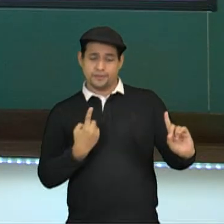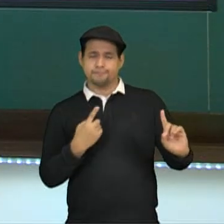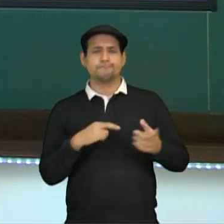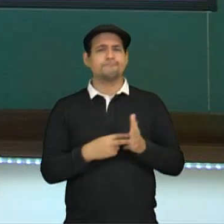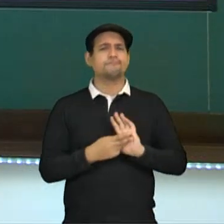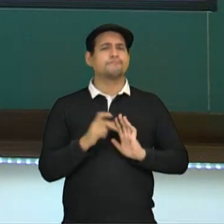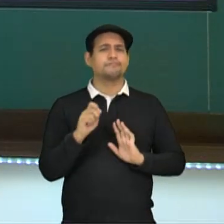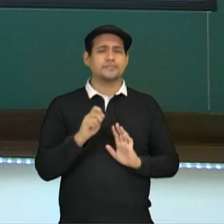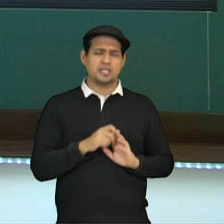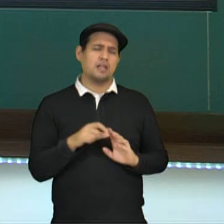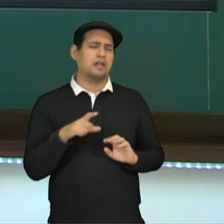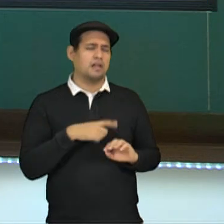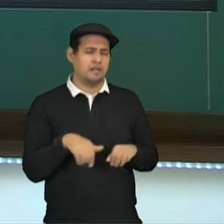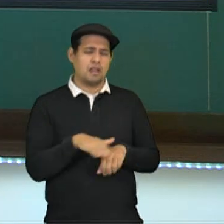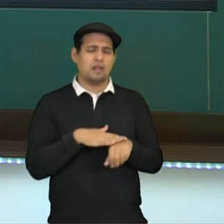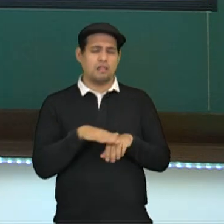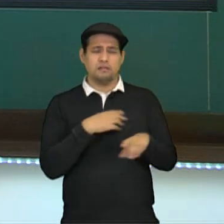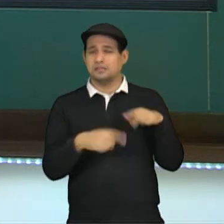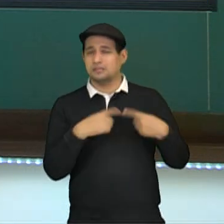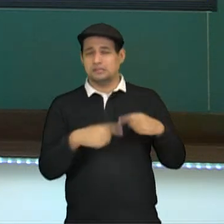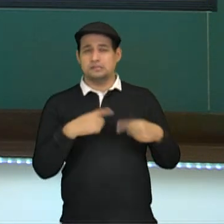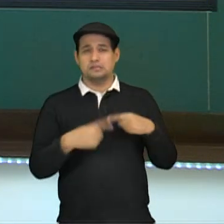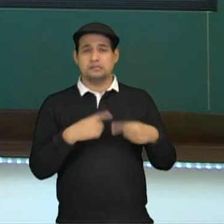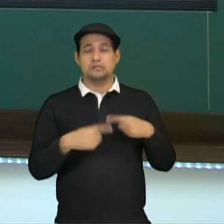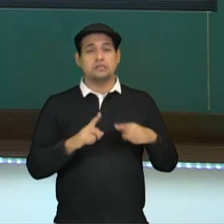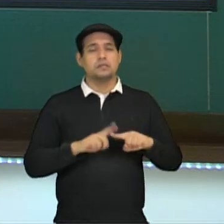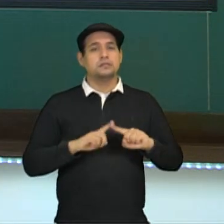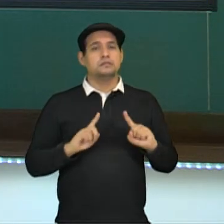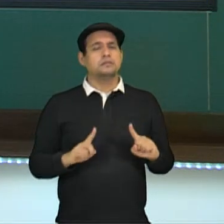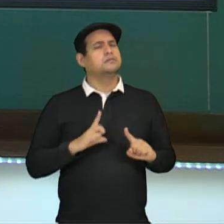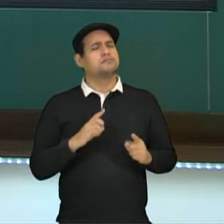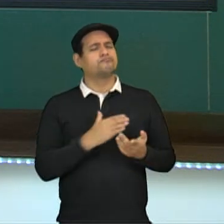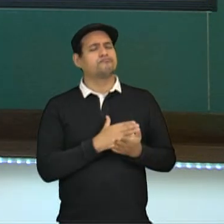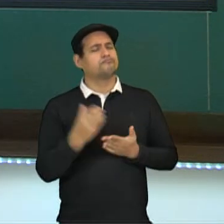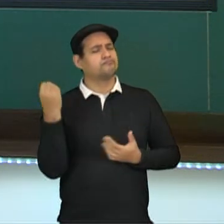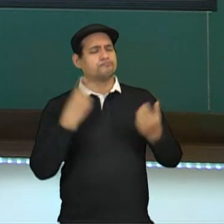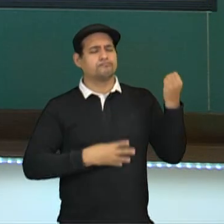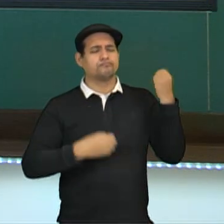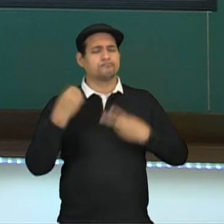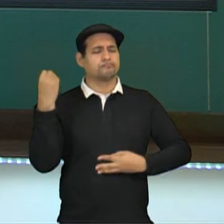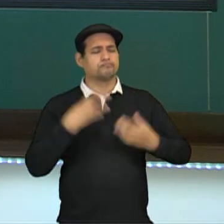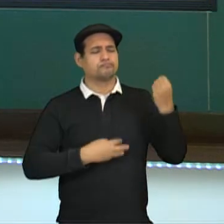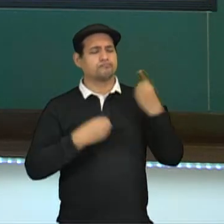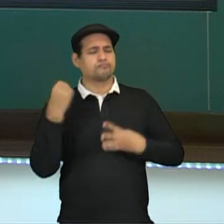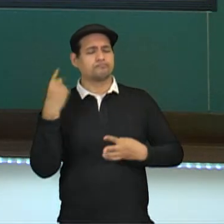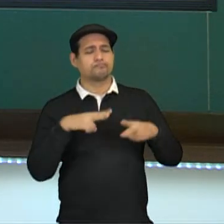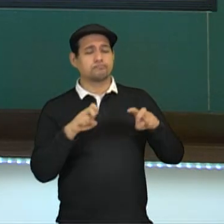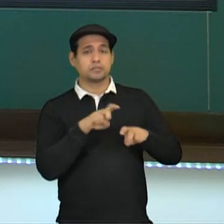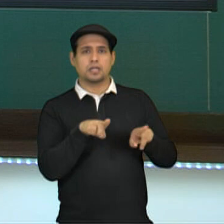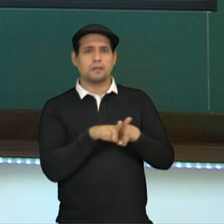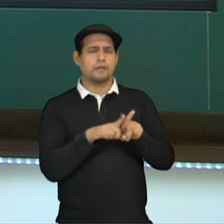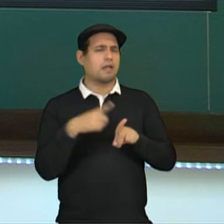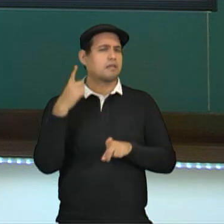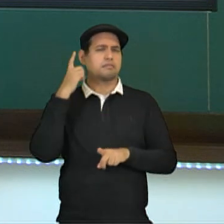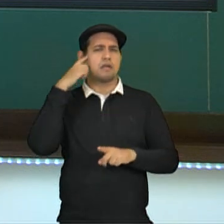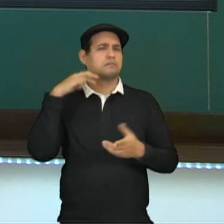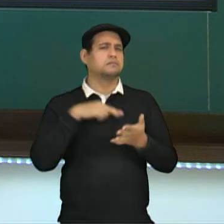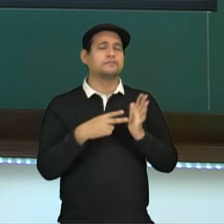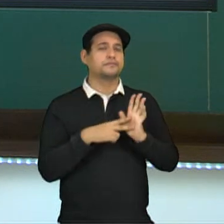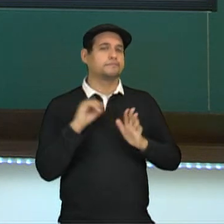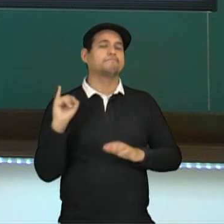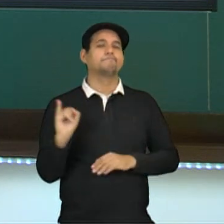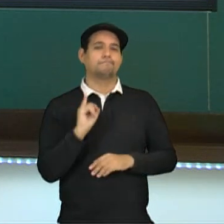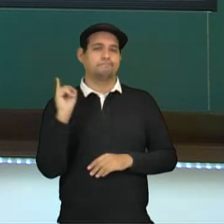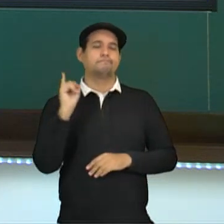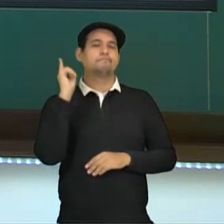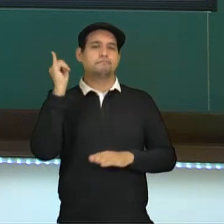gera, né, discussões. Mas ele começou a falar sobre isso, então, e as suas ideias são muito